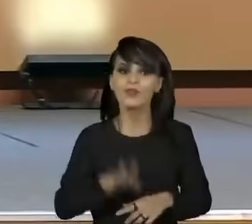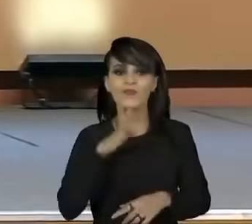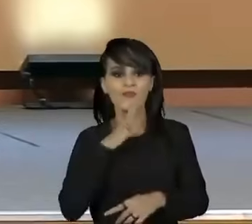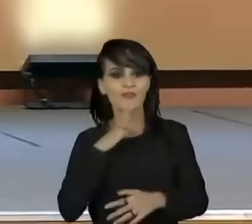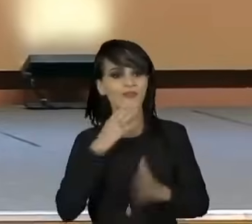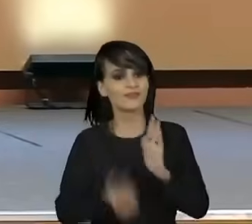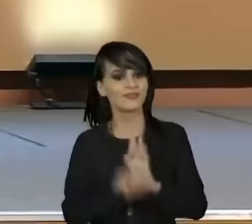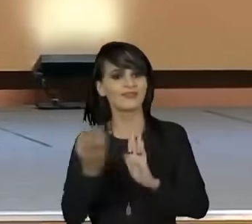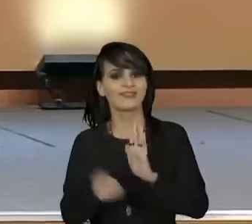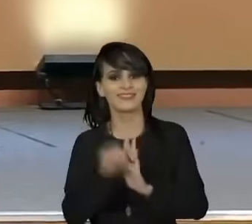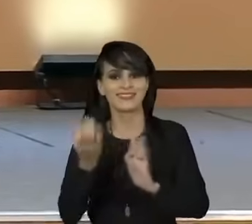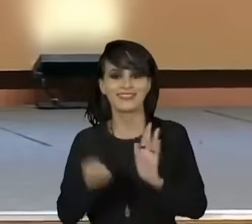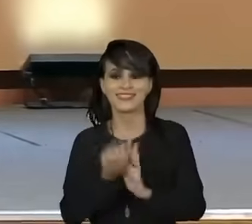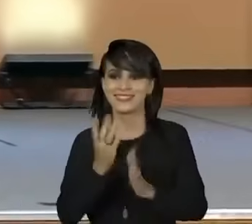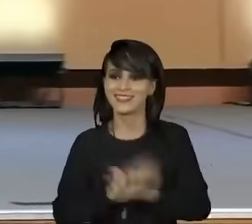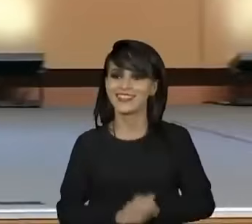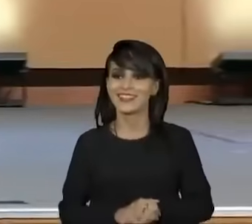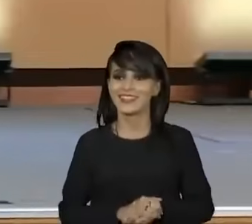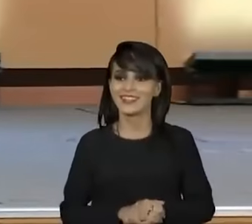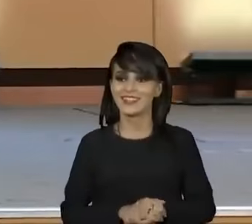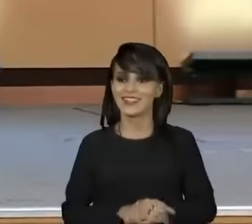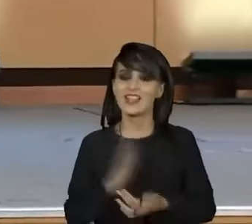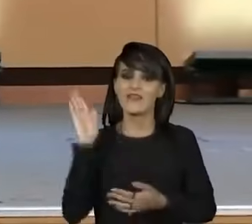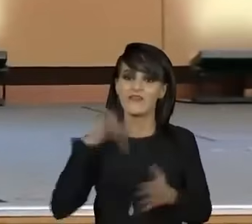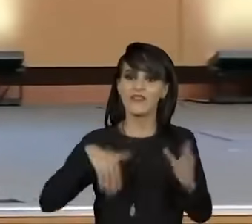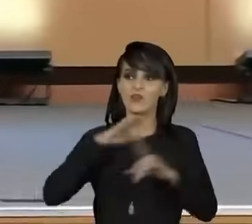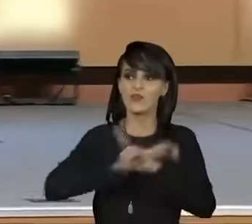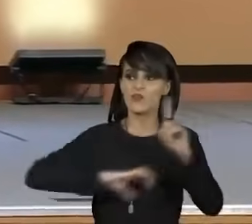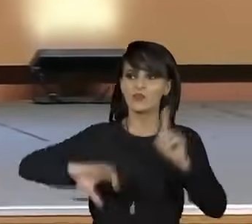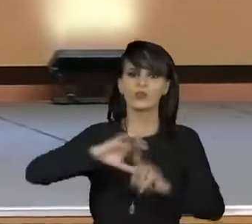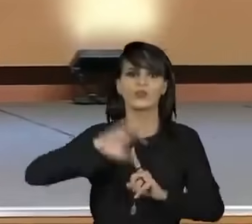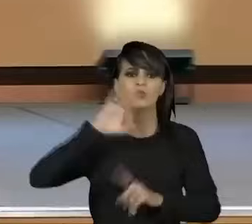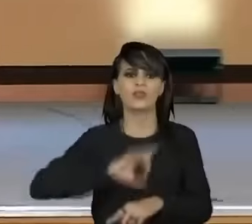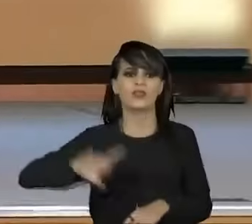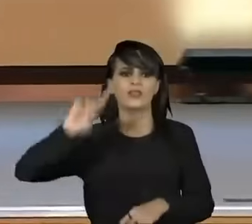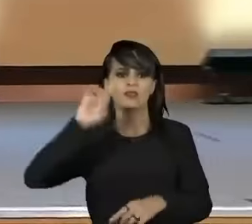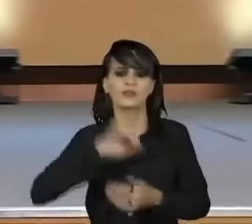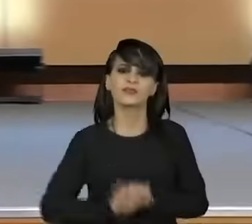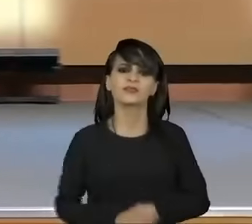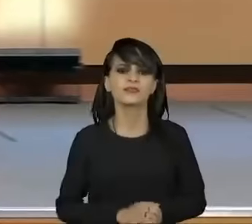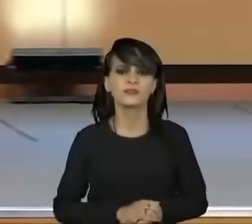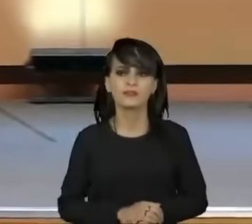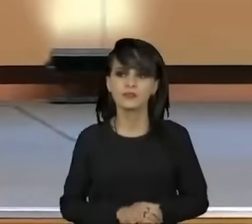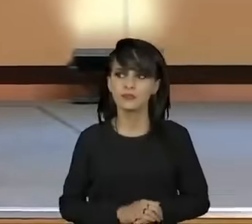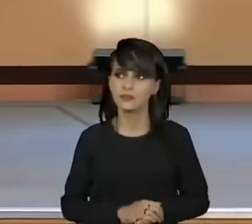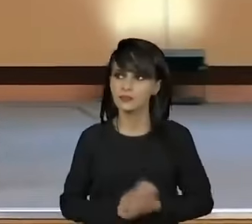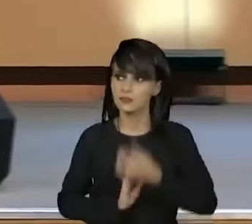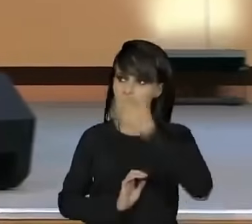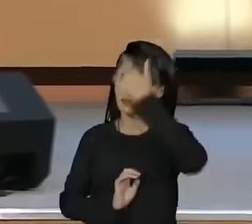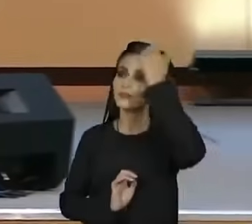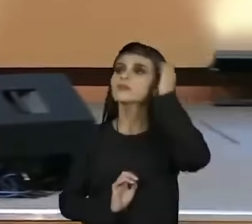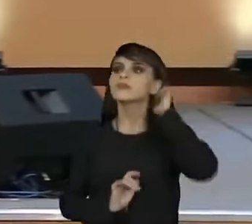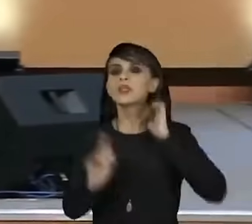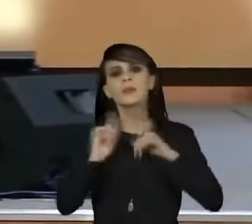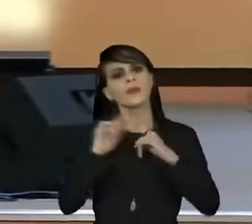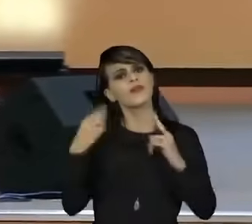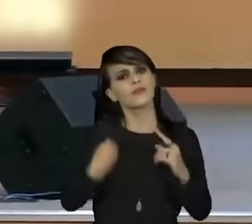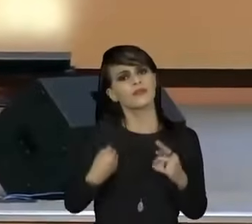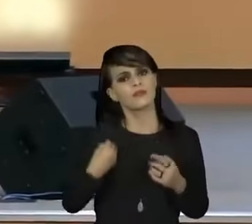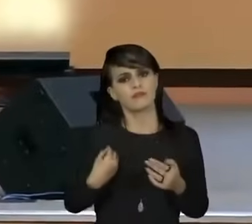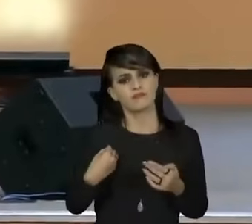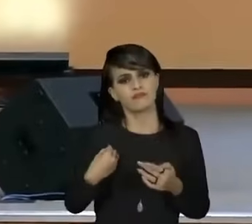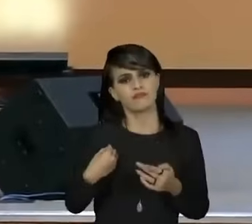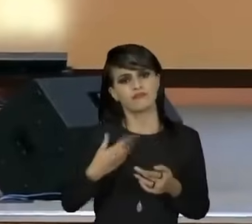o evangelho pessoas que vêm cultuar a Deus só que estão Vivendo uma vida de